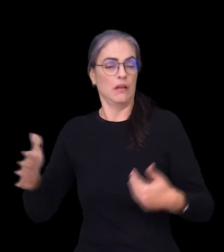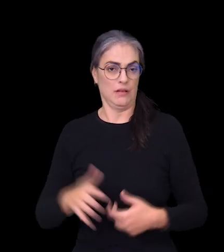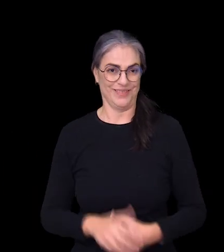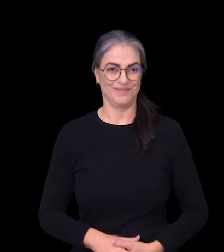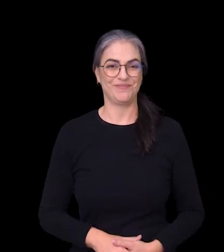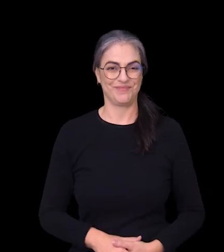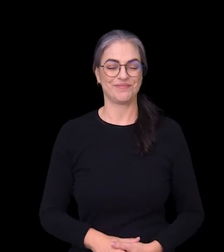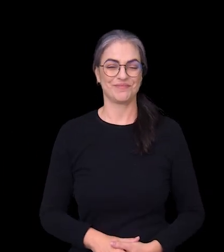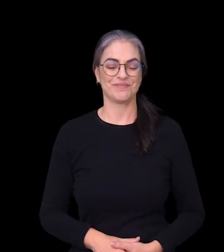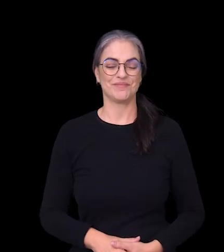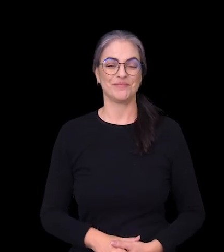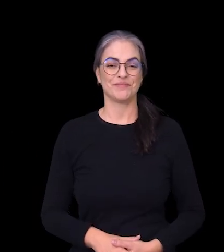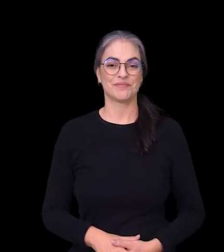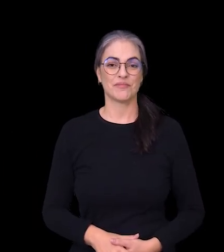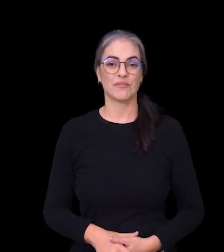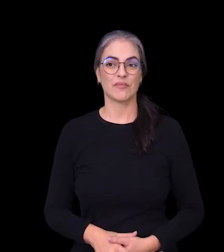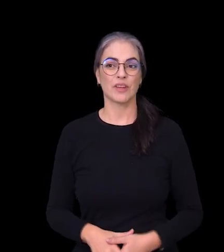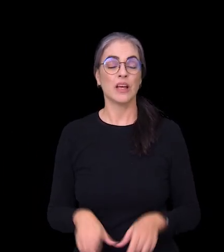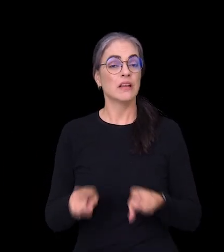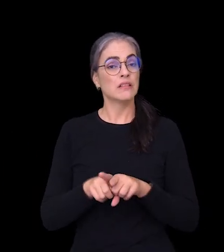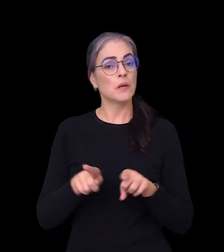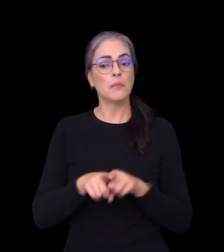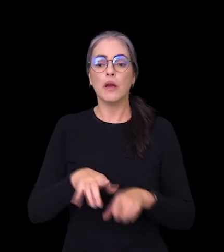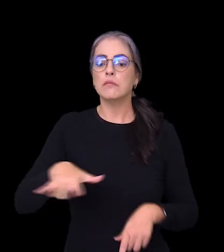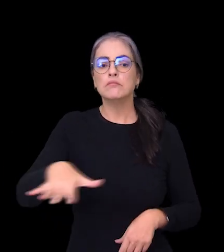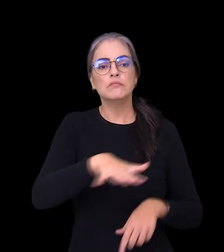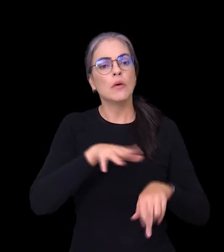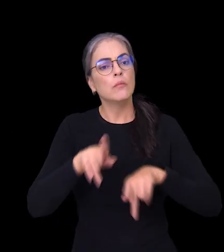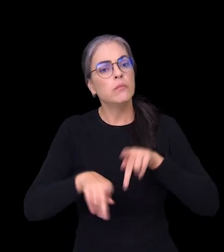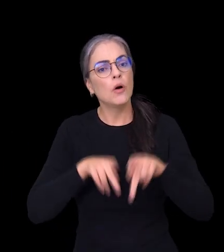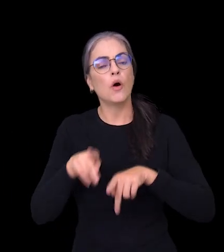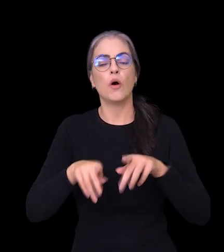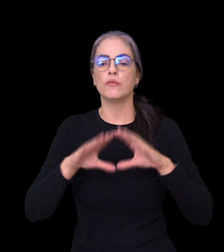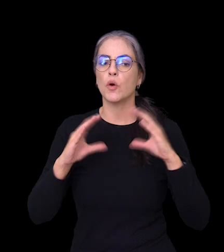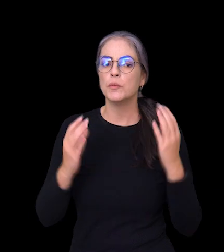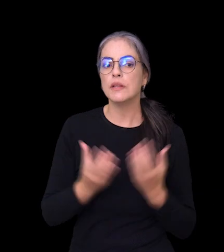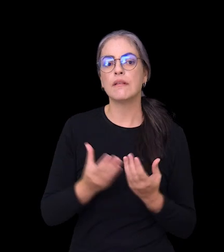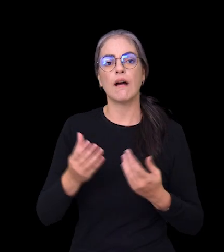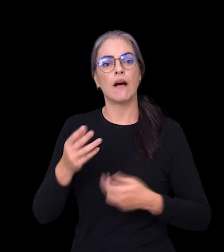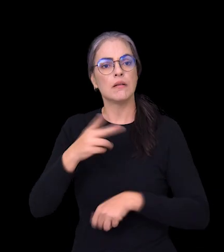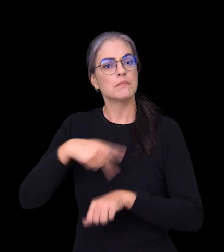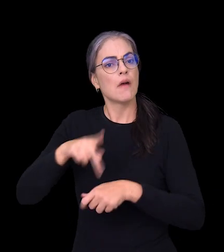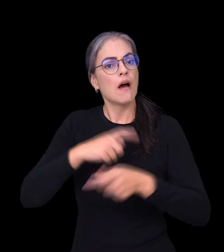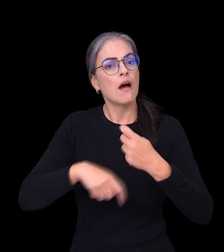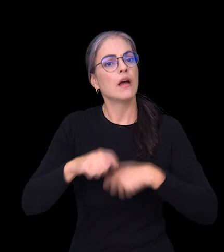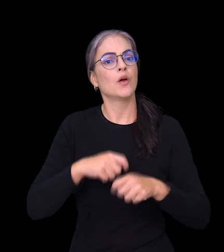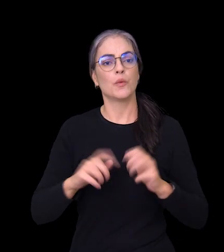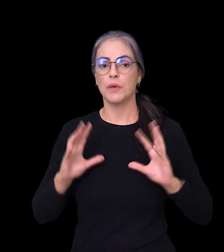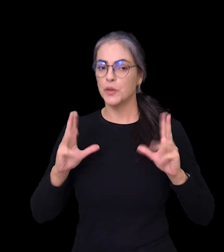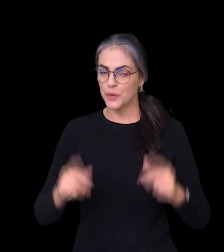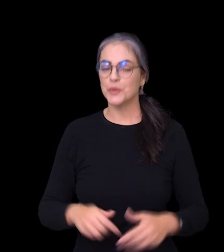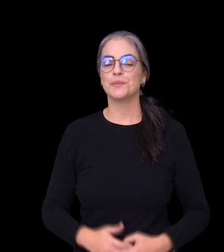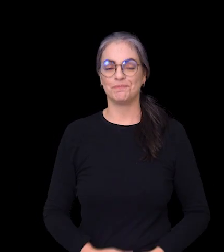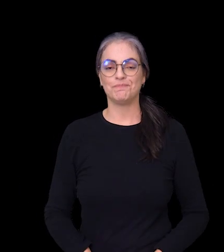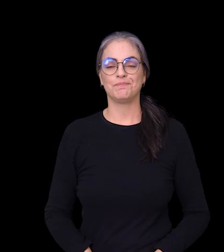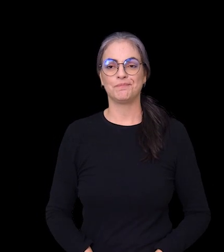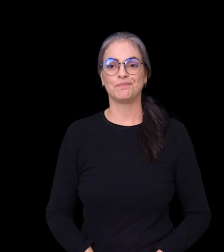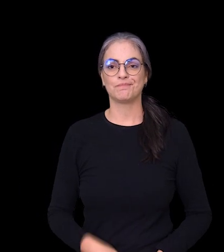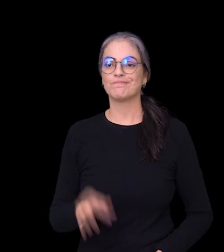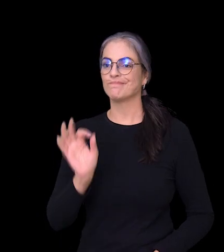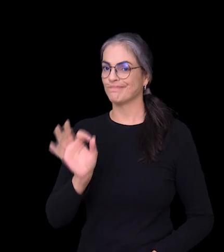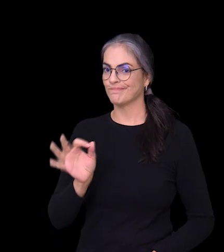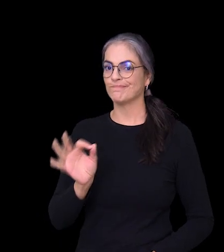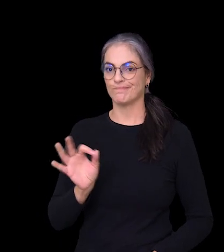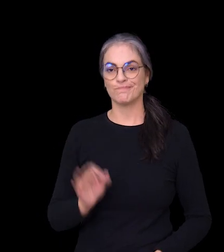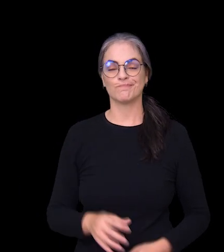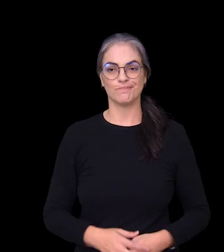conversando disso, vai impactar comunidades e até economias. Com certeza. E para ilustrar esse nosso bate-papo aqui, a